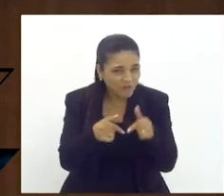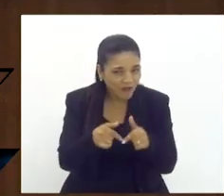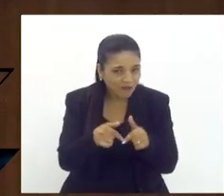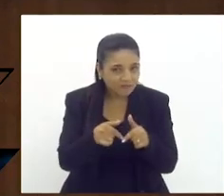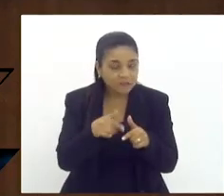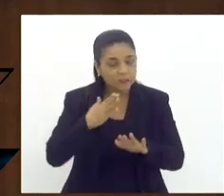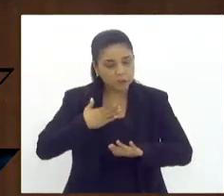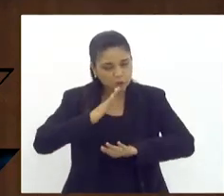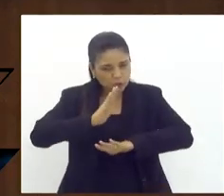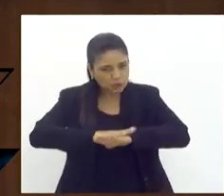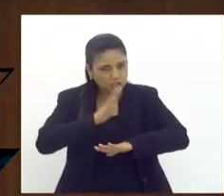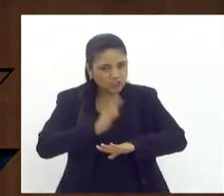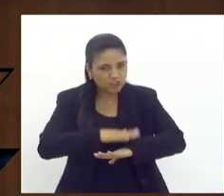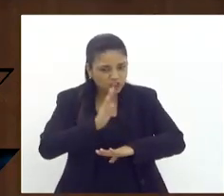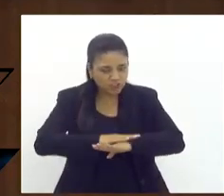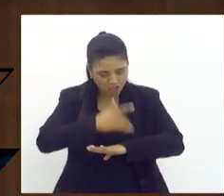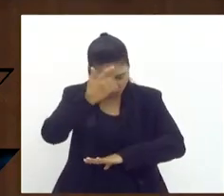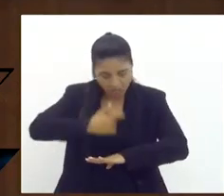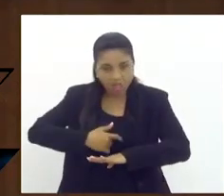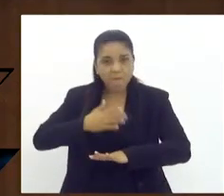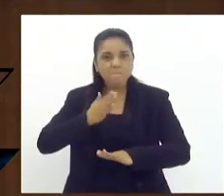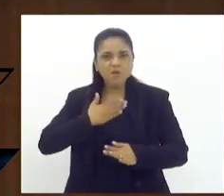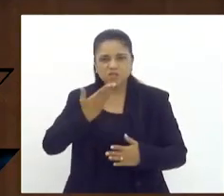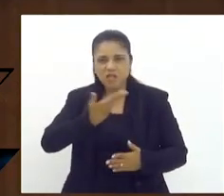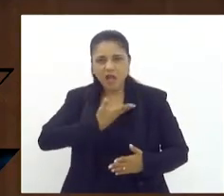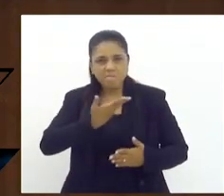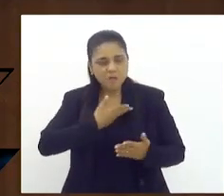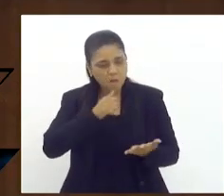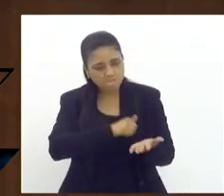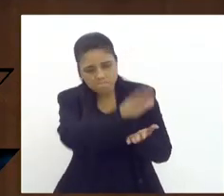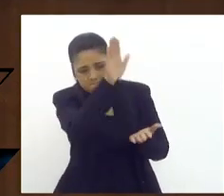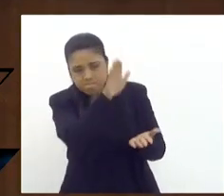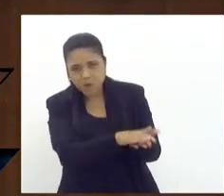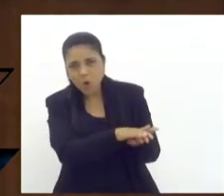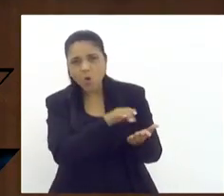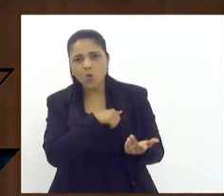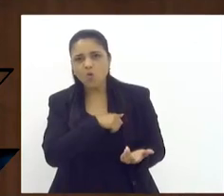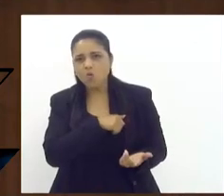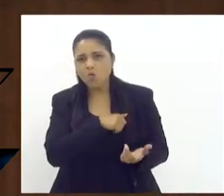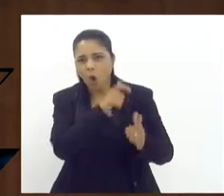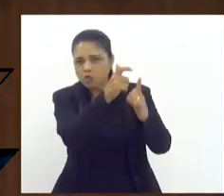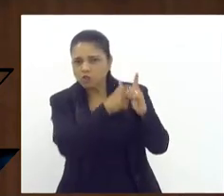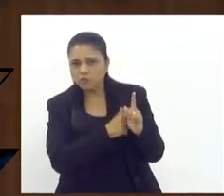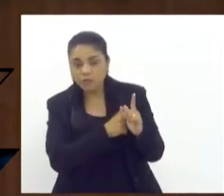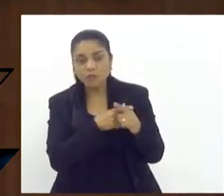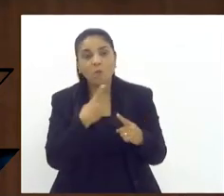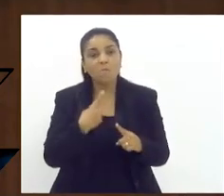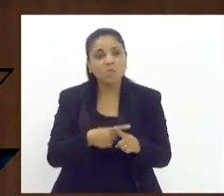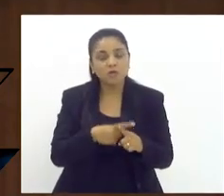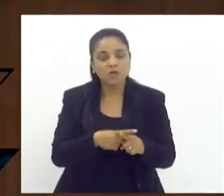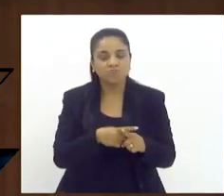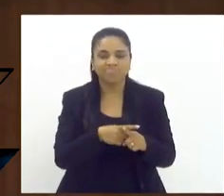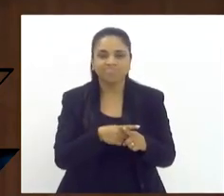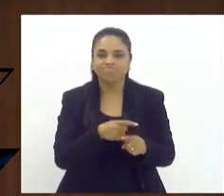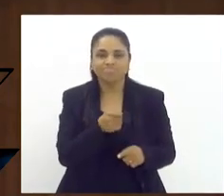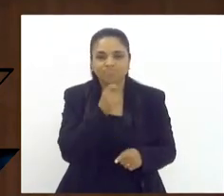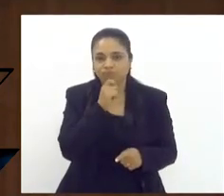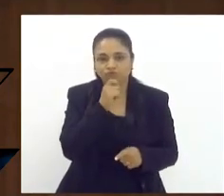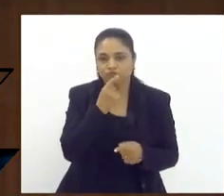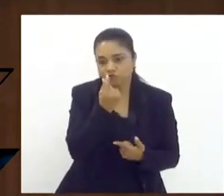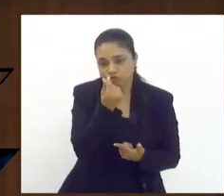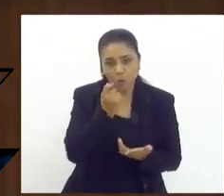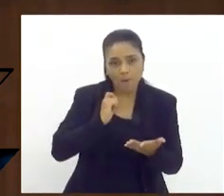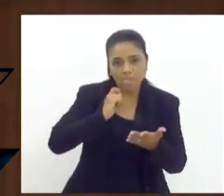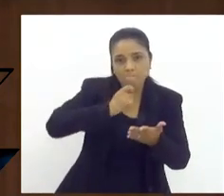na carne isso colegas meu que foram excluído injustamente porque não teve condições de pagar um advogado para defender